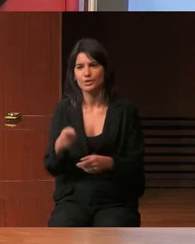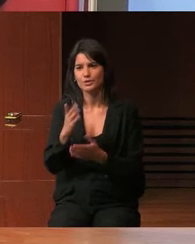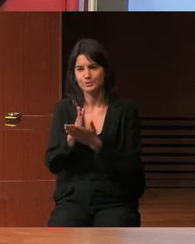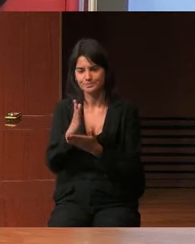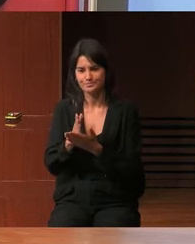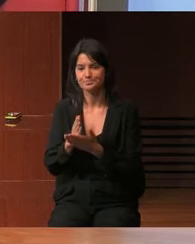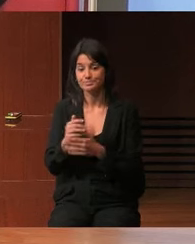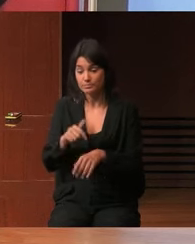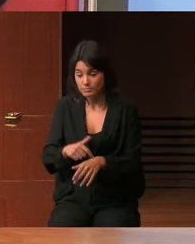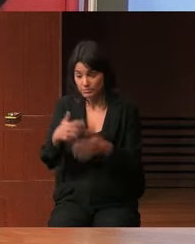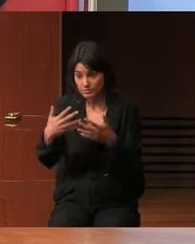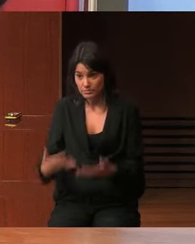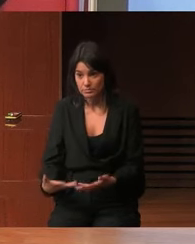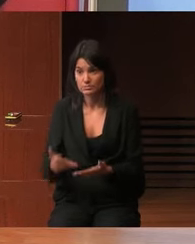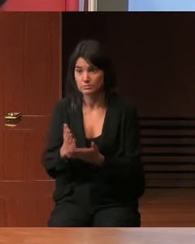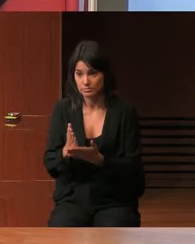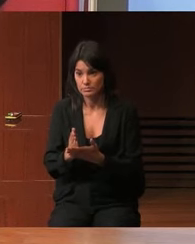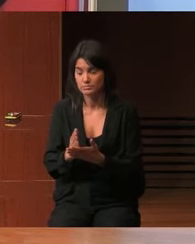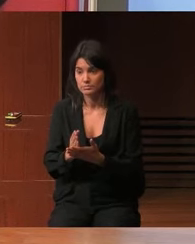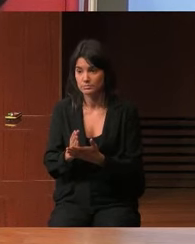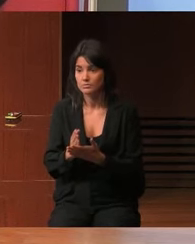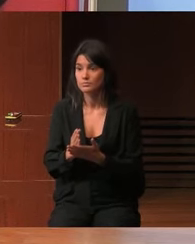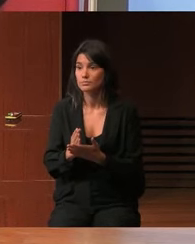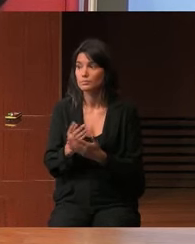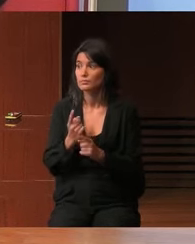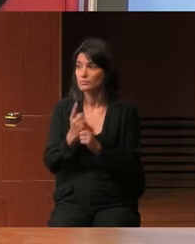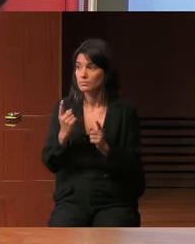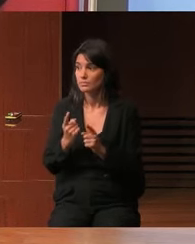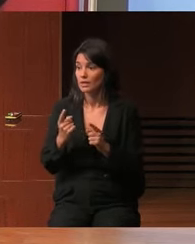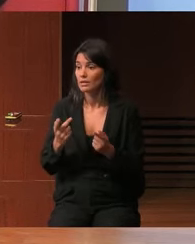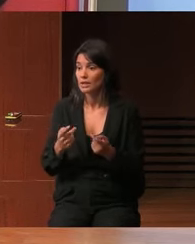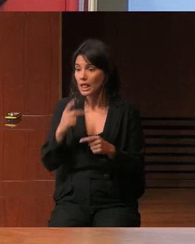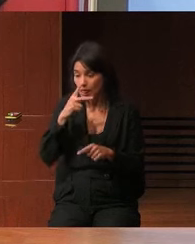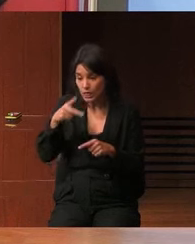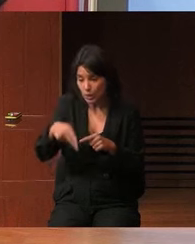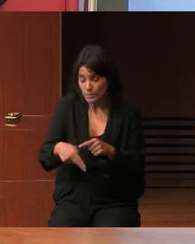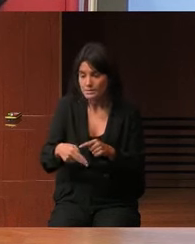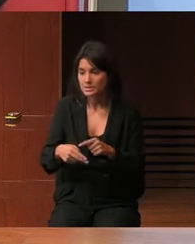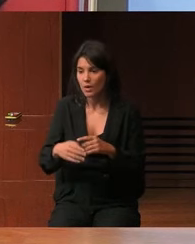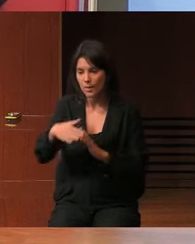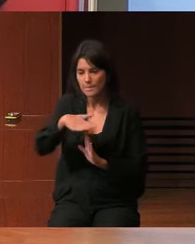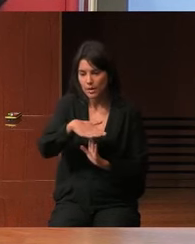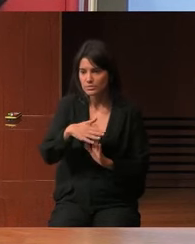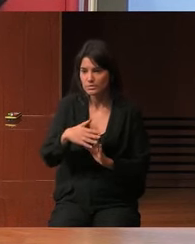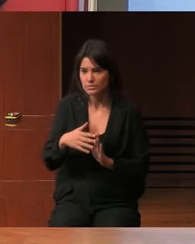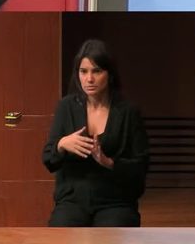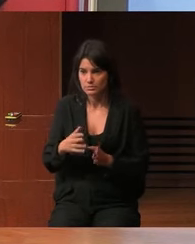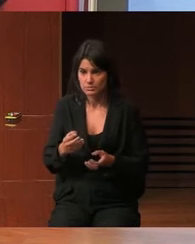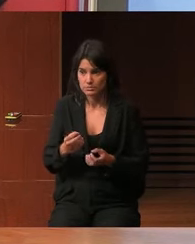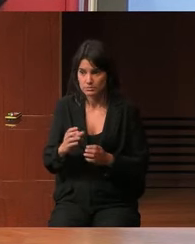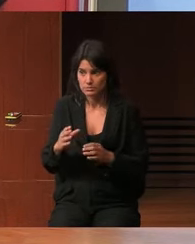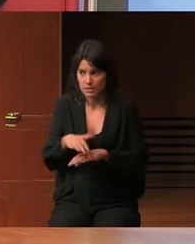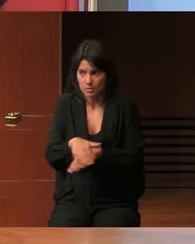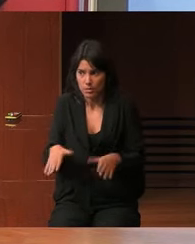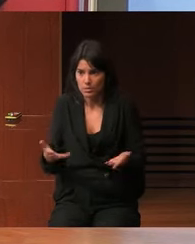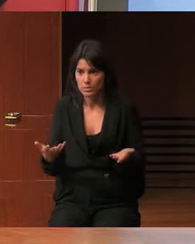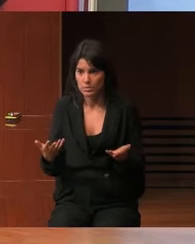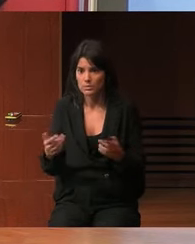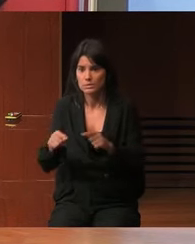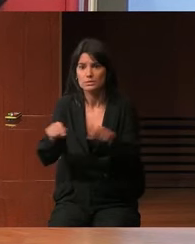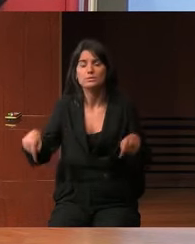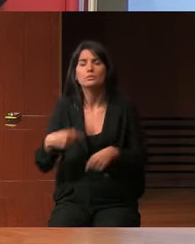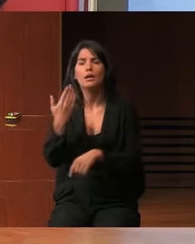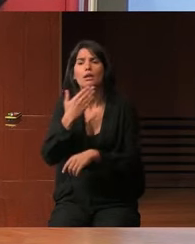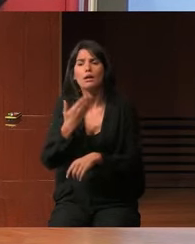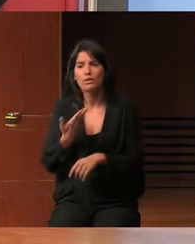escola atual, é que a interrupção deixou de existir, num certo sentido. Não é? Deixou de existir na sala de